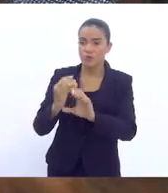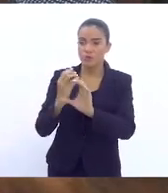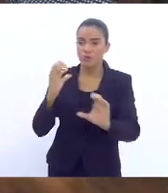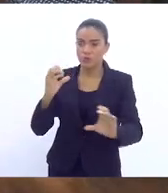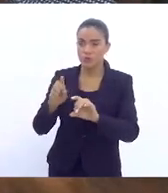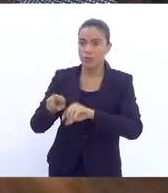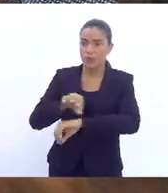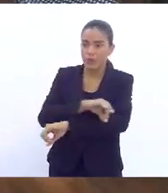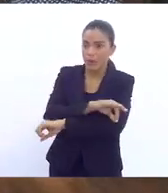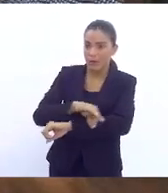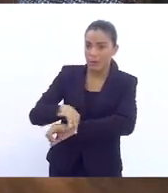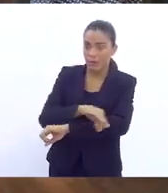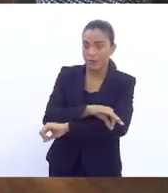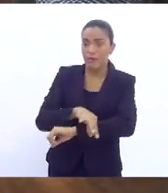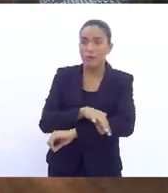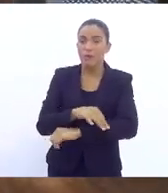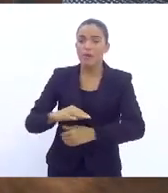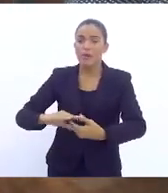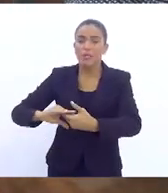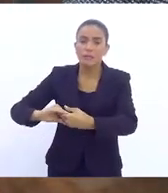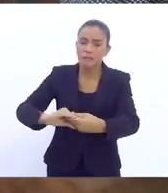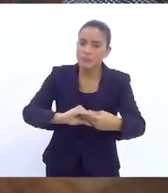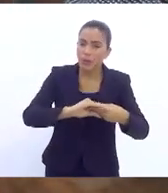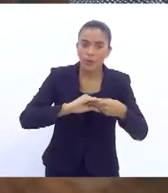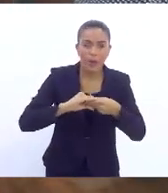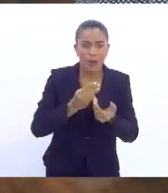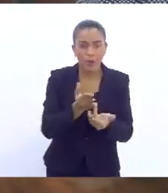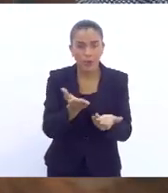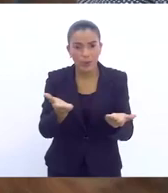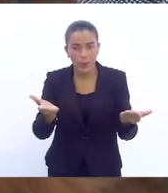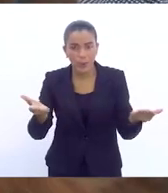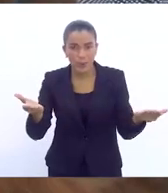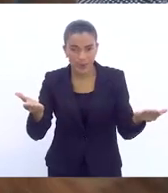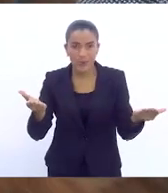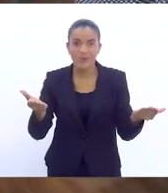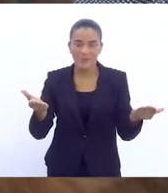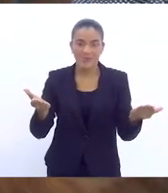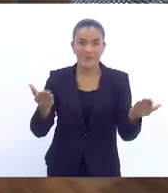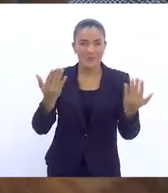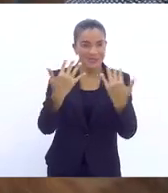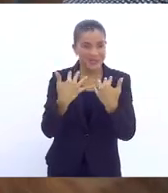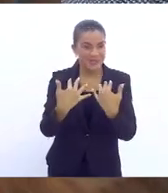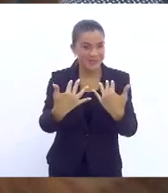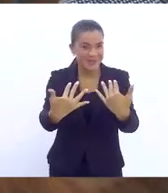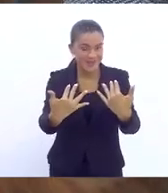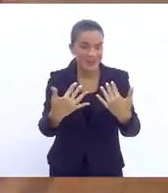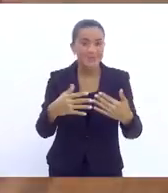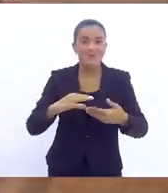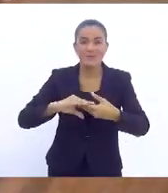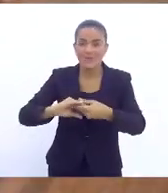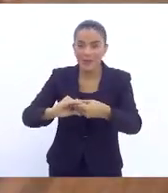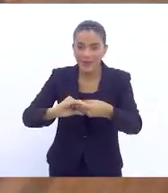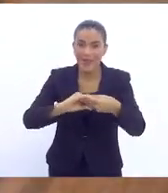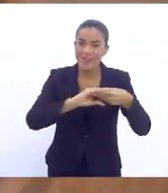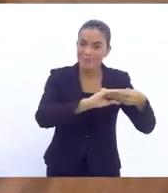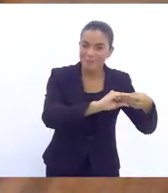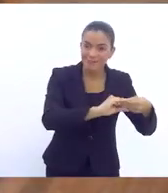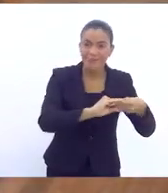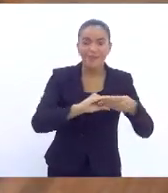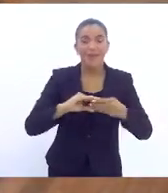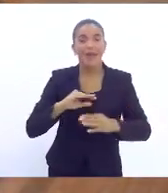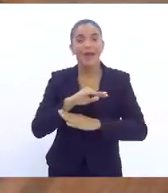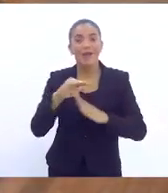arquitetos quero saudar aqui todos que estão nesse plenário saldar também aqueles que nos